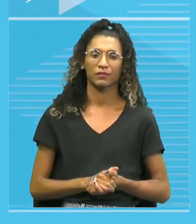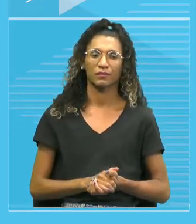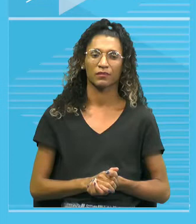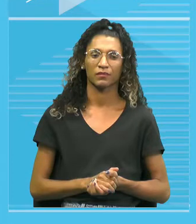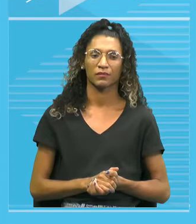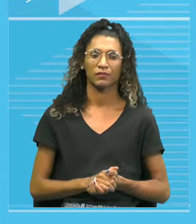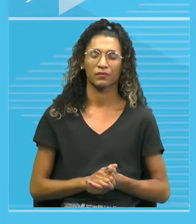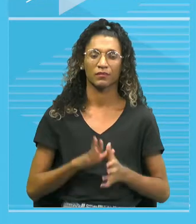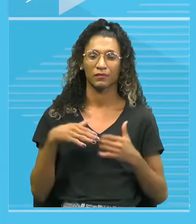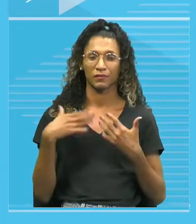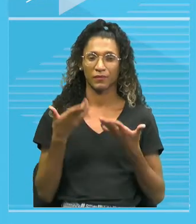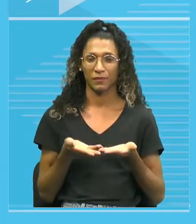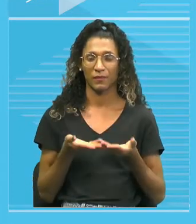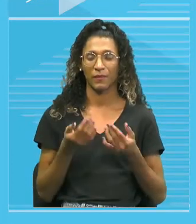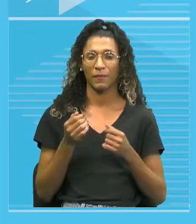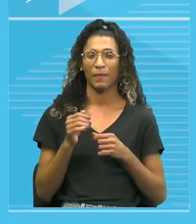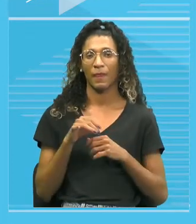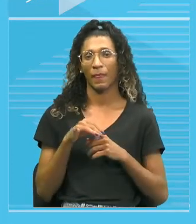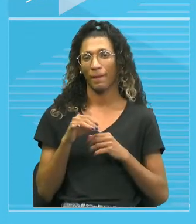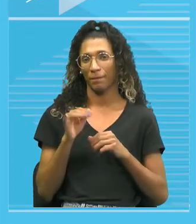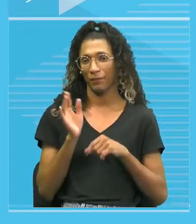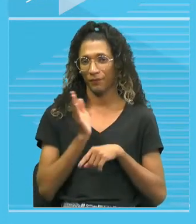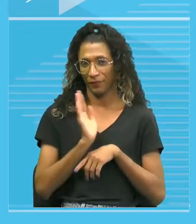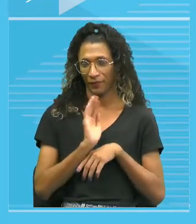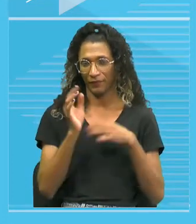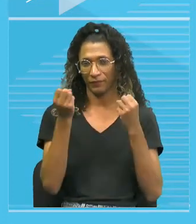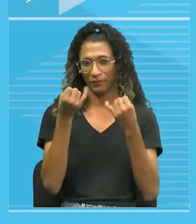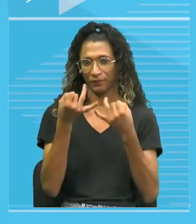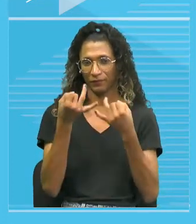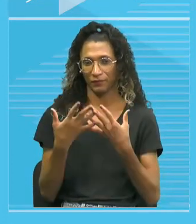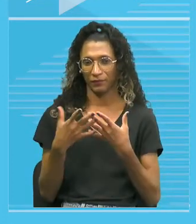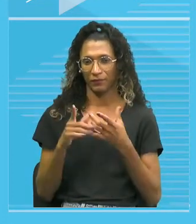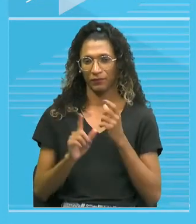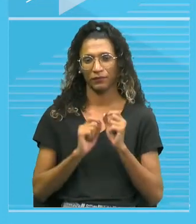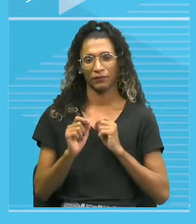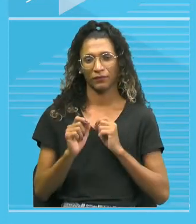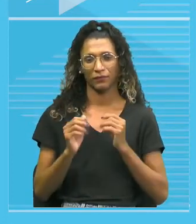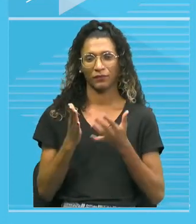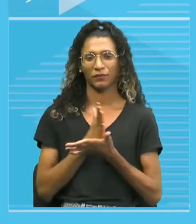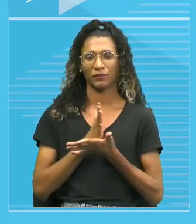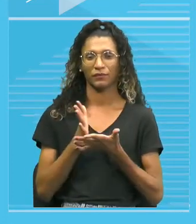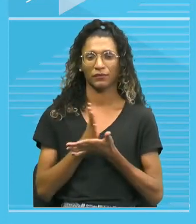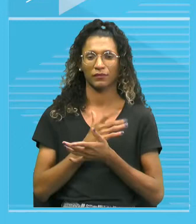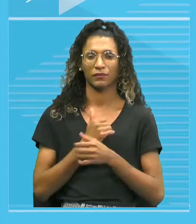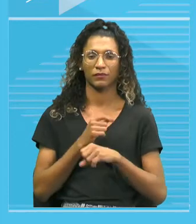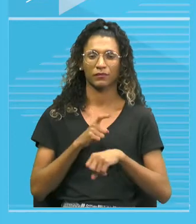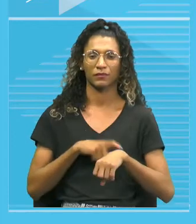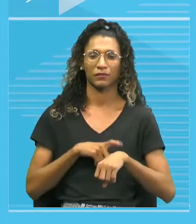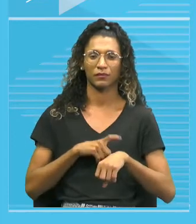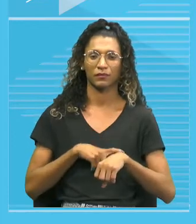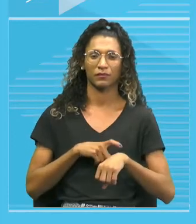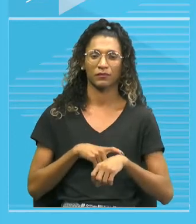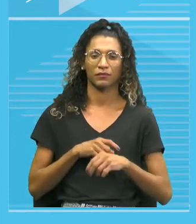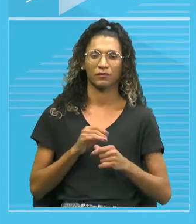Então, a série retrata os momentos pré,